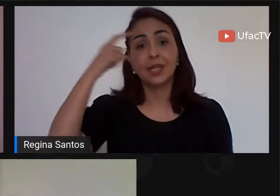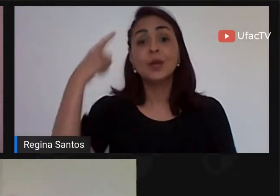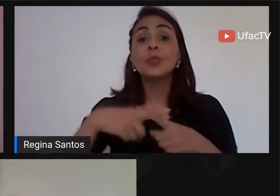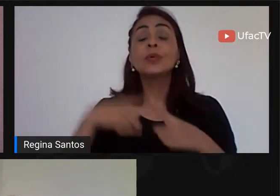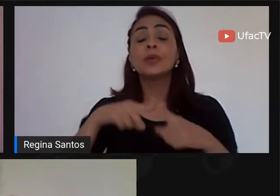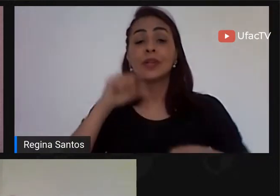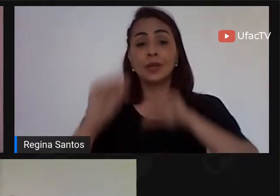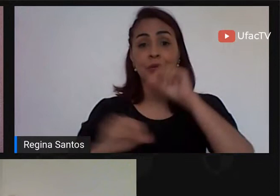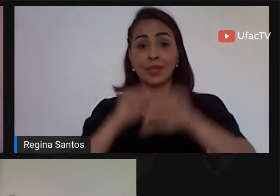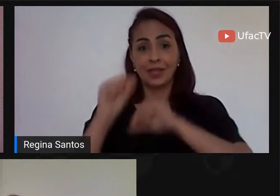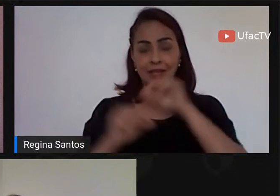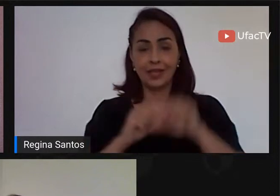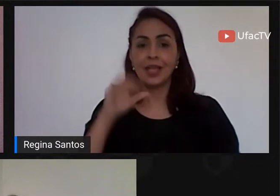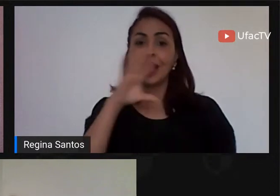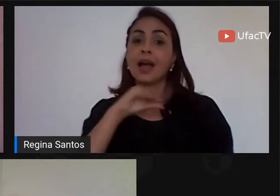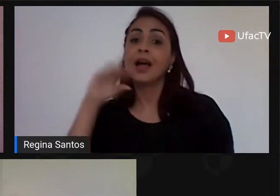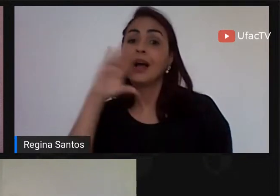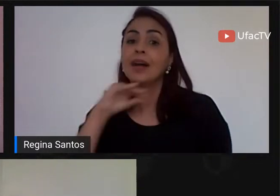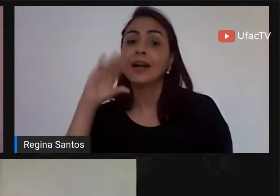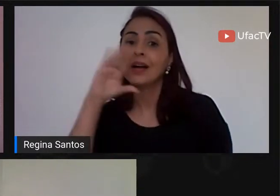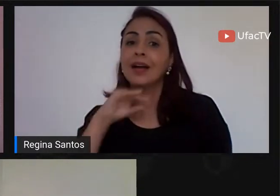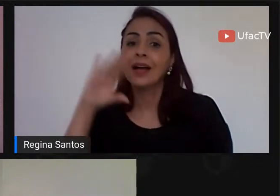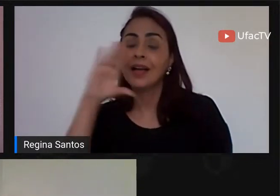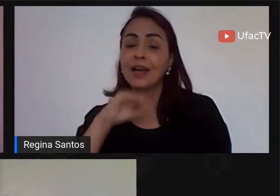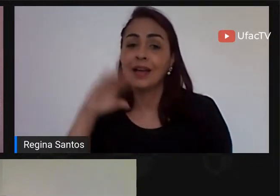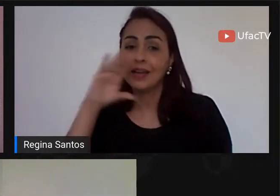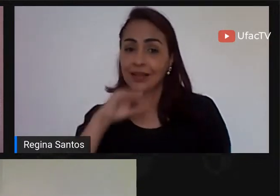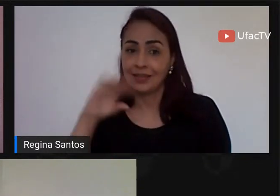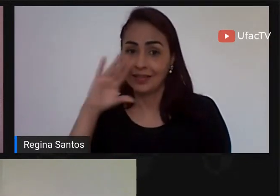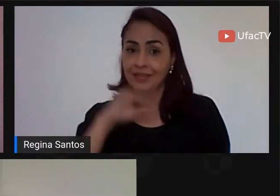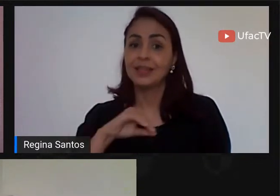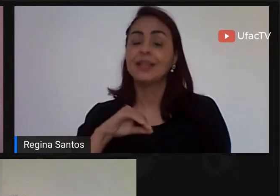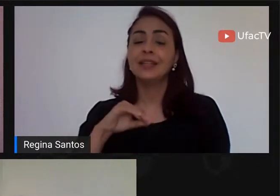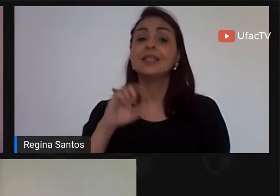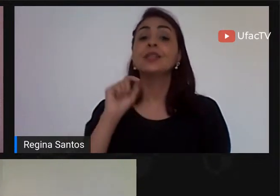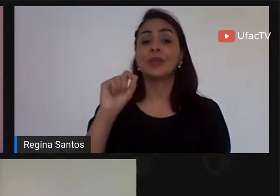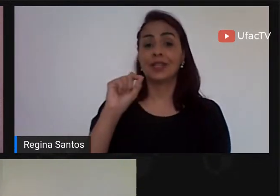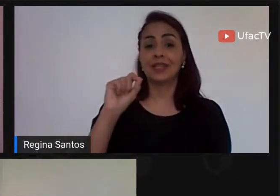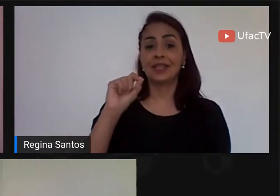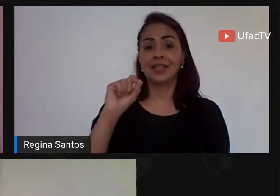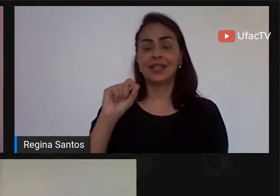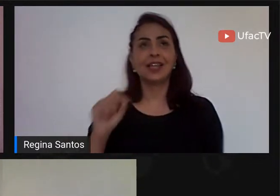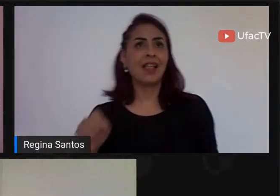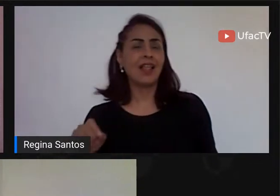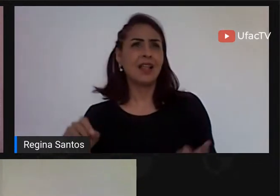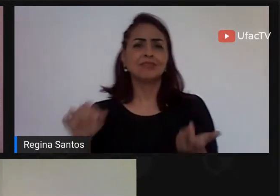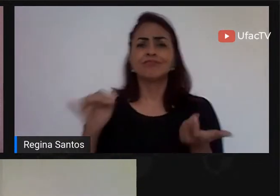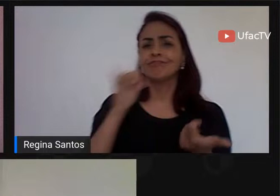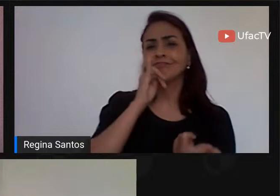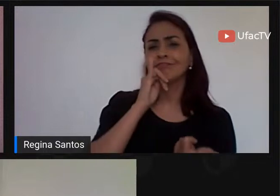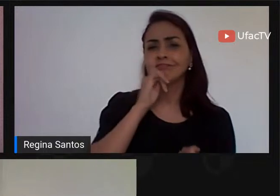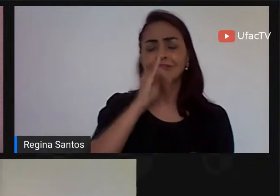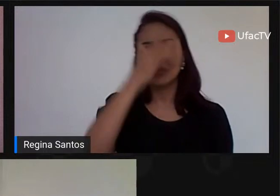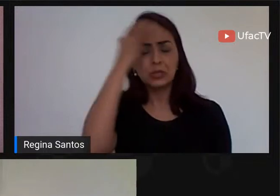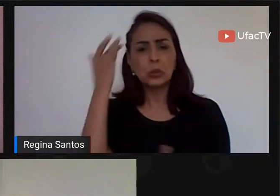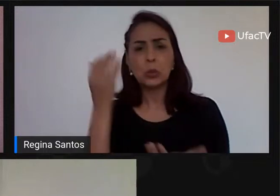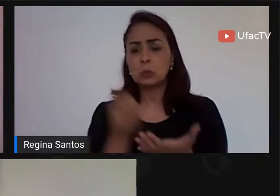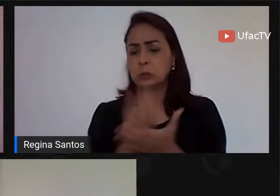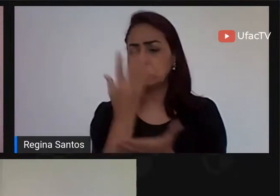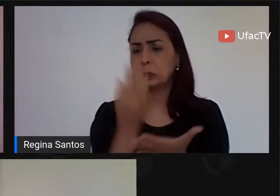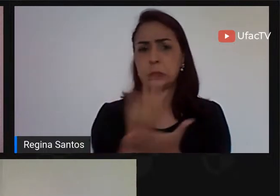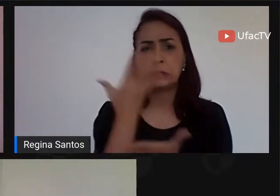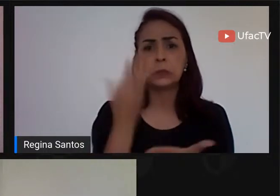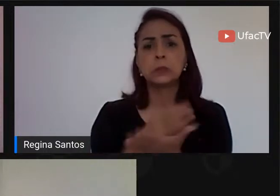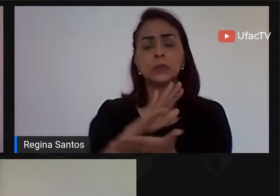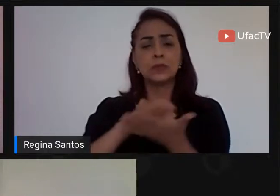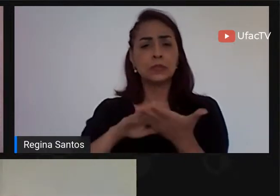a um ambiente pré-lógico, daí a ideia de iletrado, a ideia de rude, a